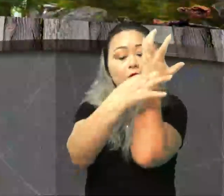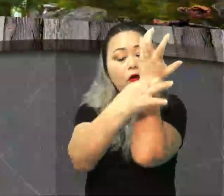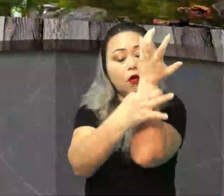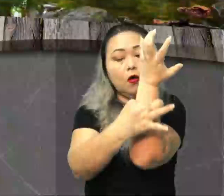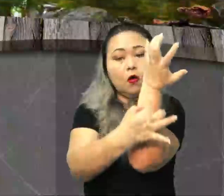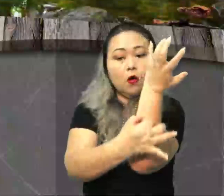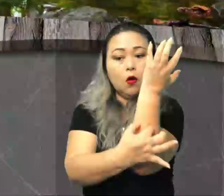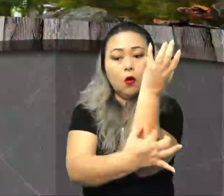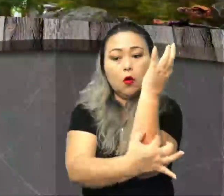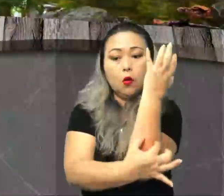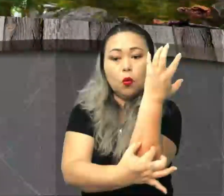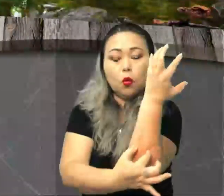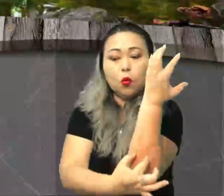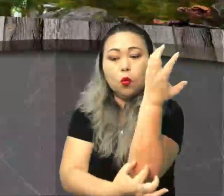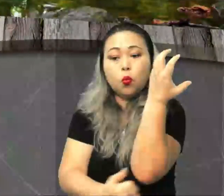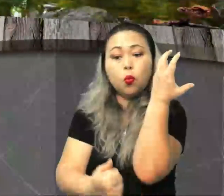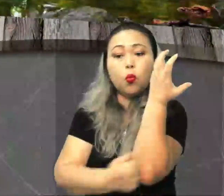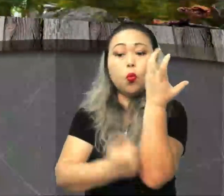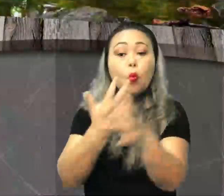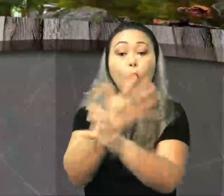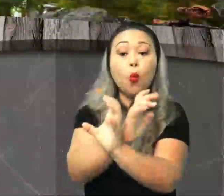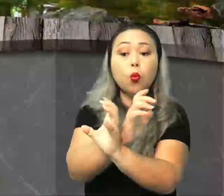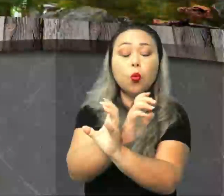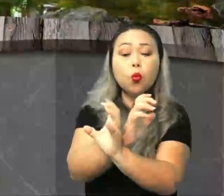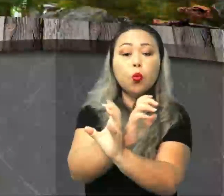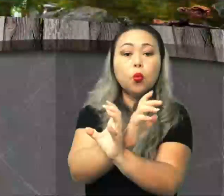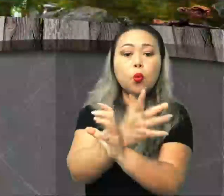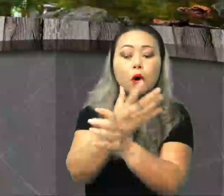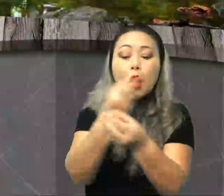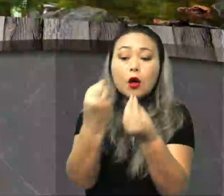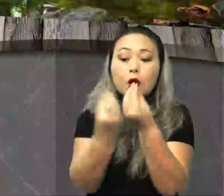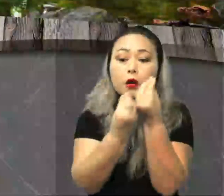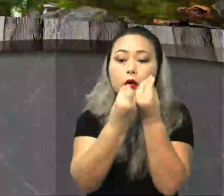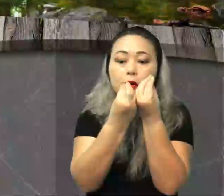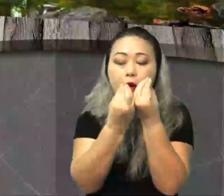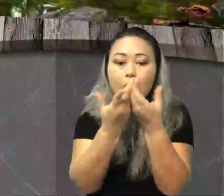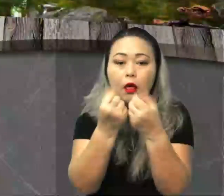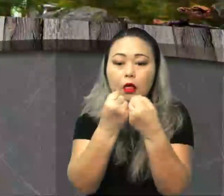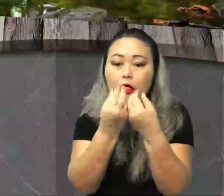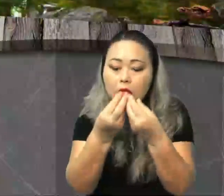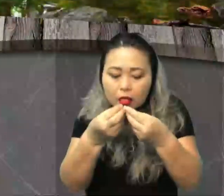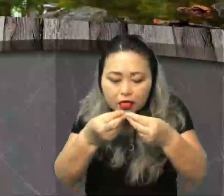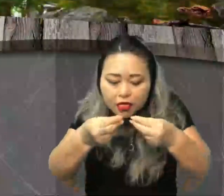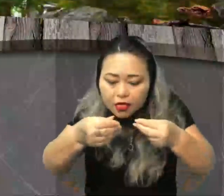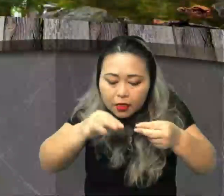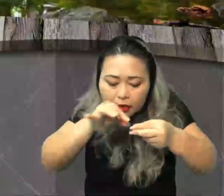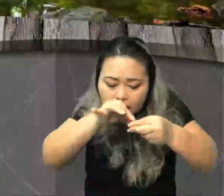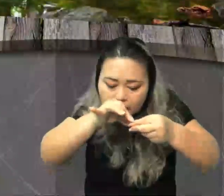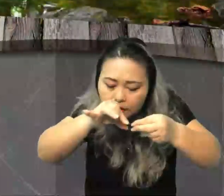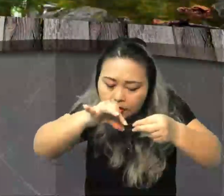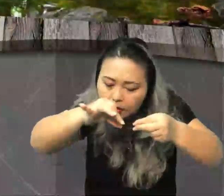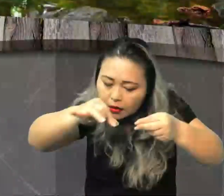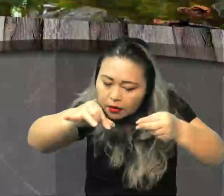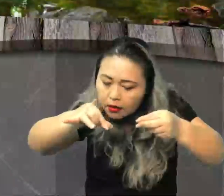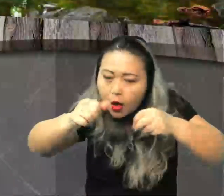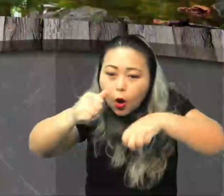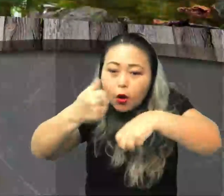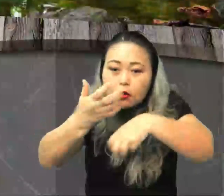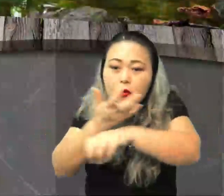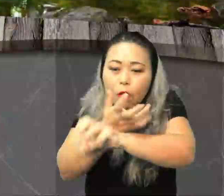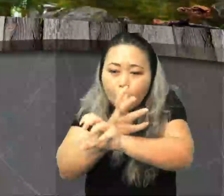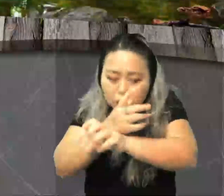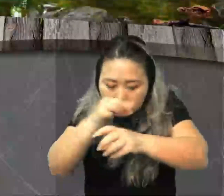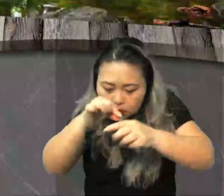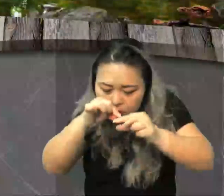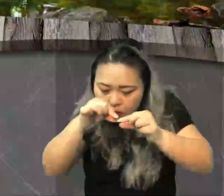têm ossos, tá? Elas vão ter uma estrutura. Quando elas morrem, fica ali tudinho, a coluna dela junto com as suas estruturas,